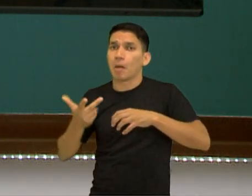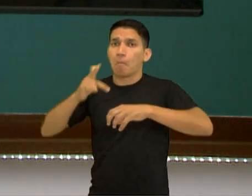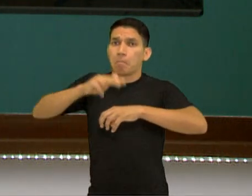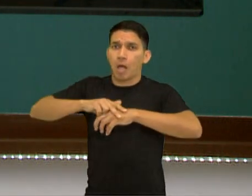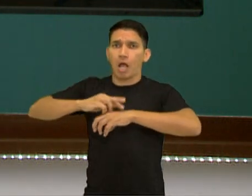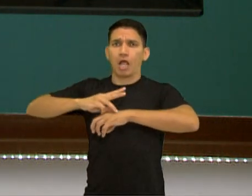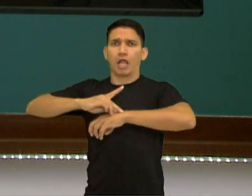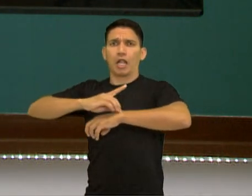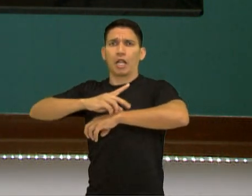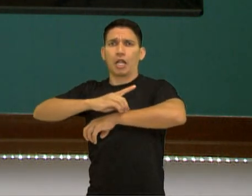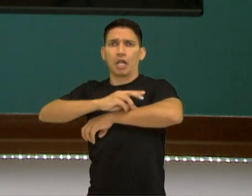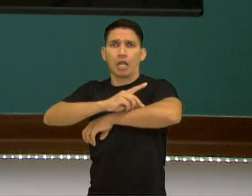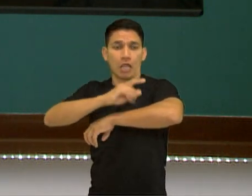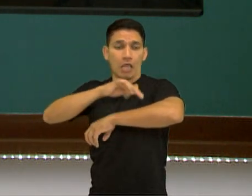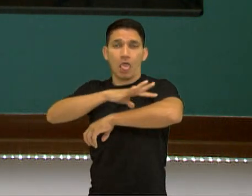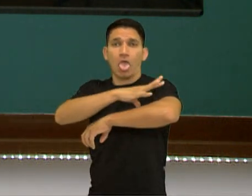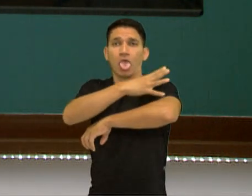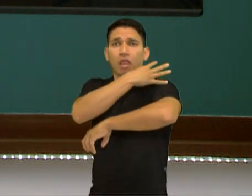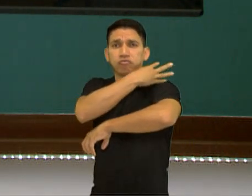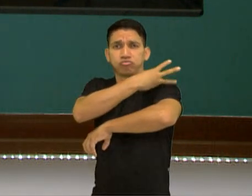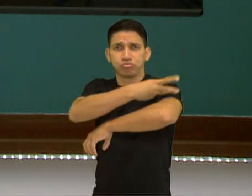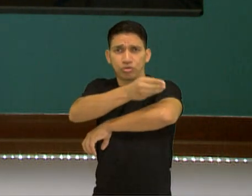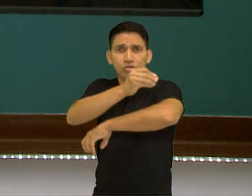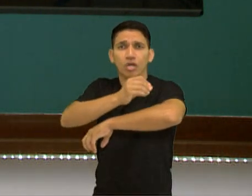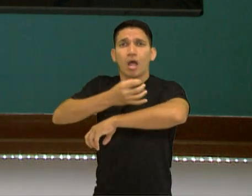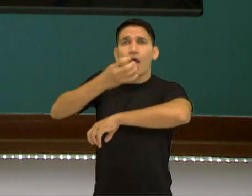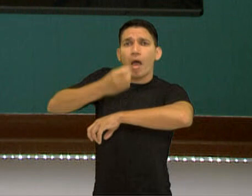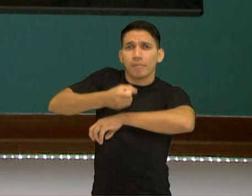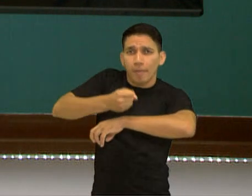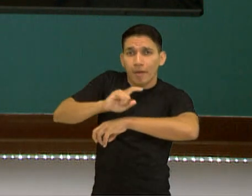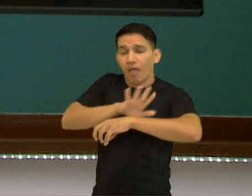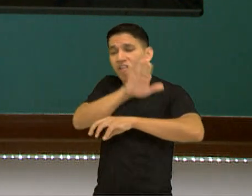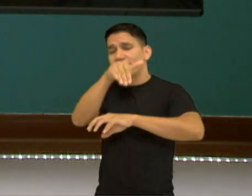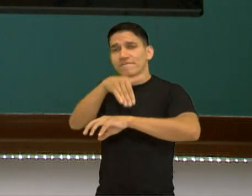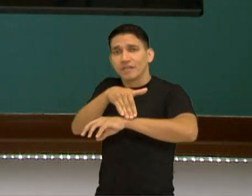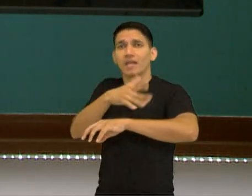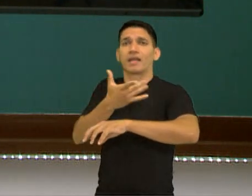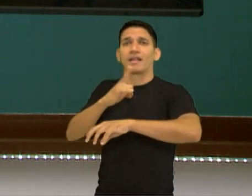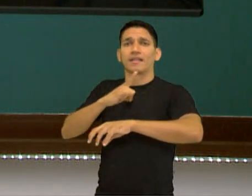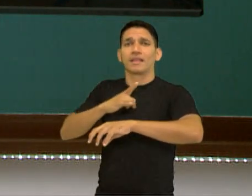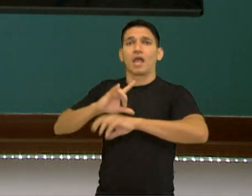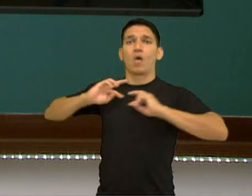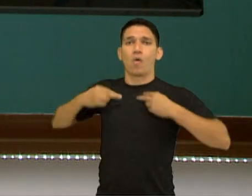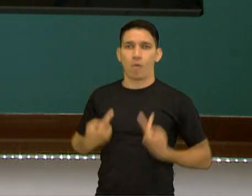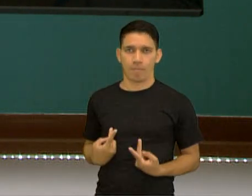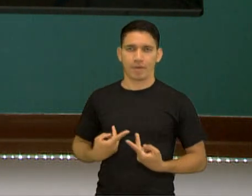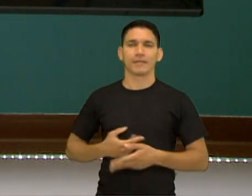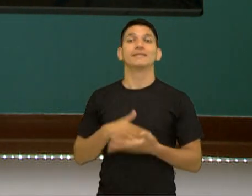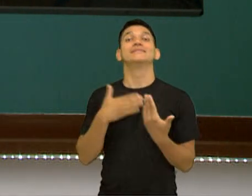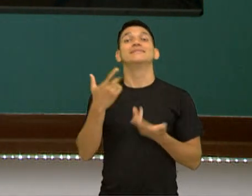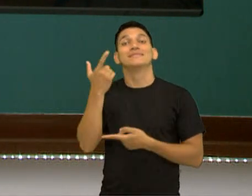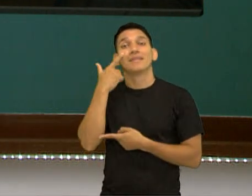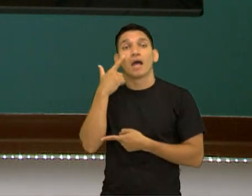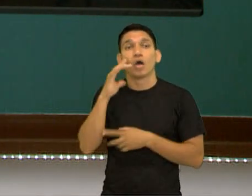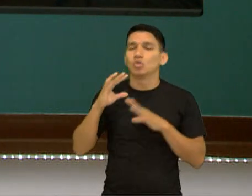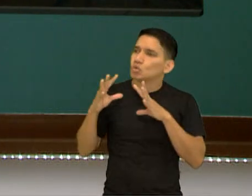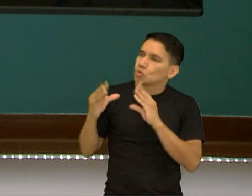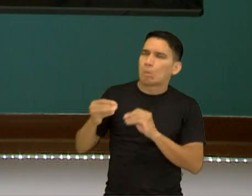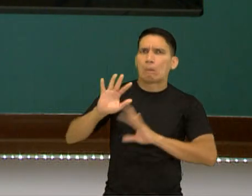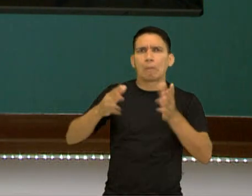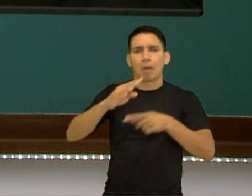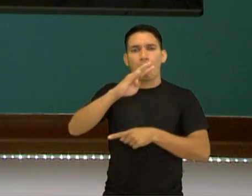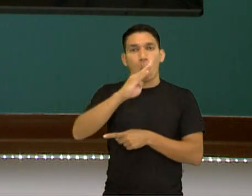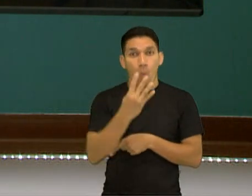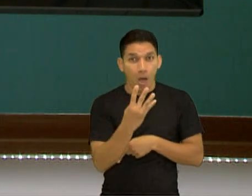dinossauros, extinção dos dinossauros, mamíferos e, por fim, o ser humano. Então esse processo todo de